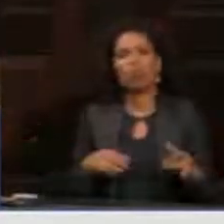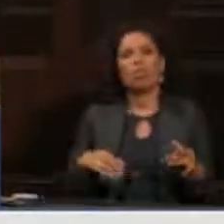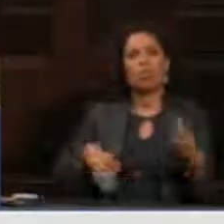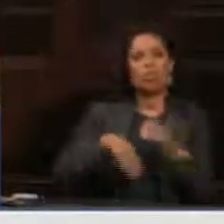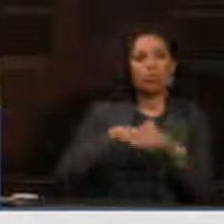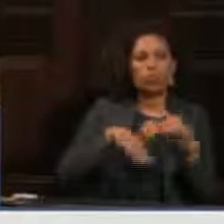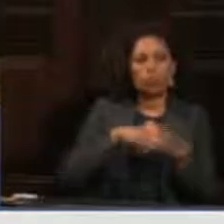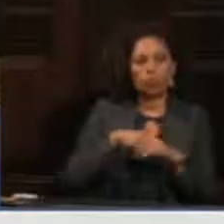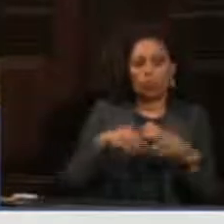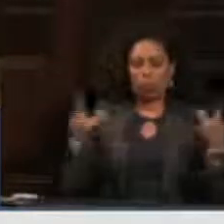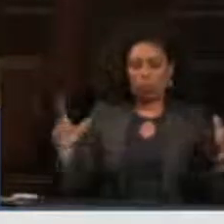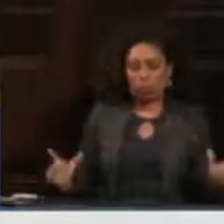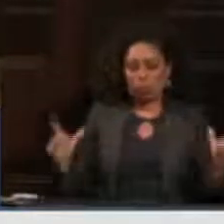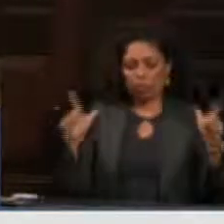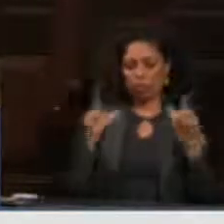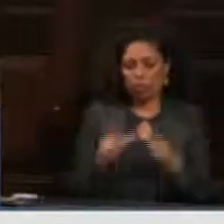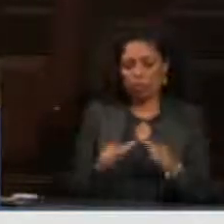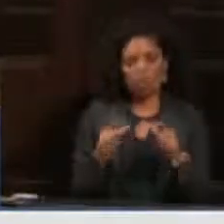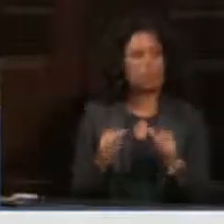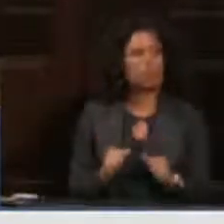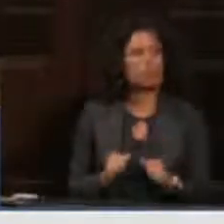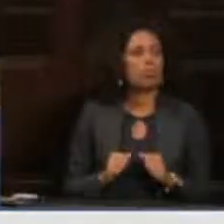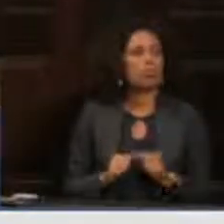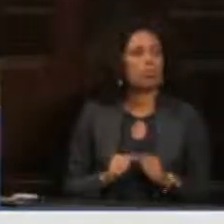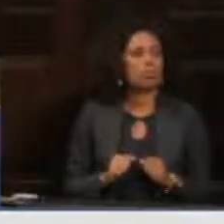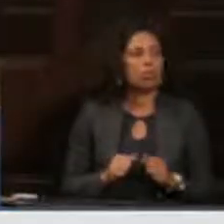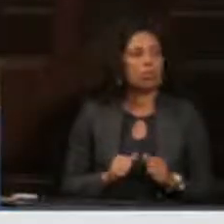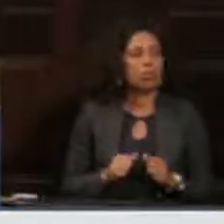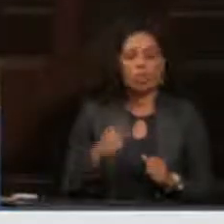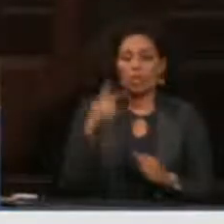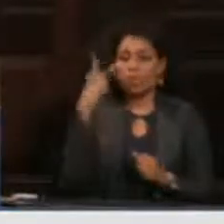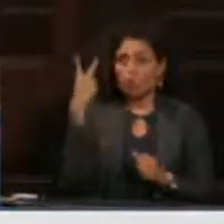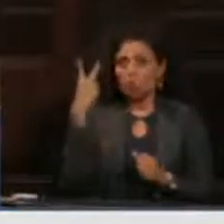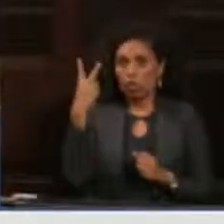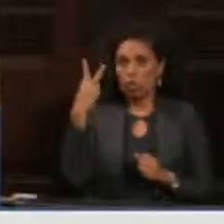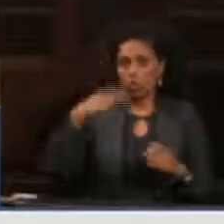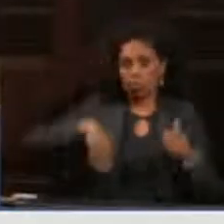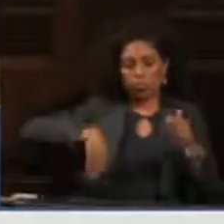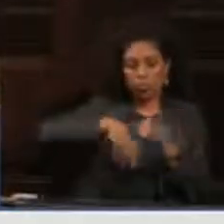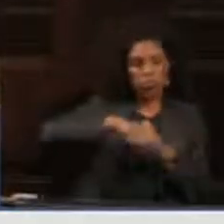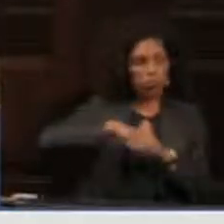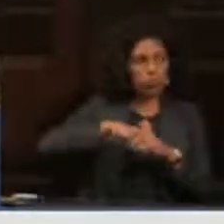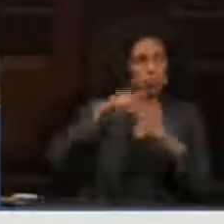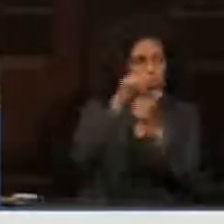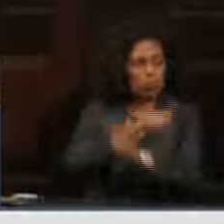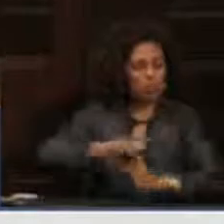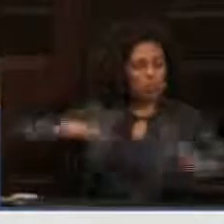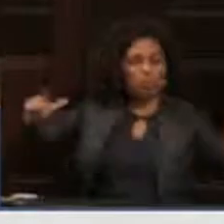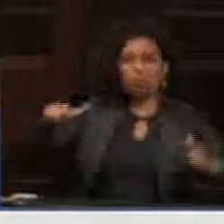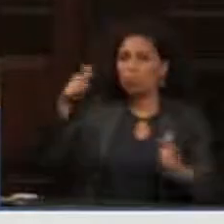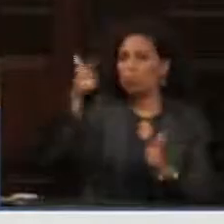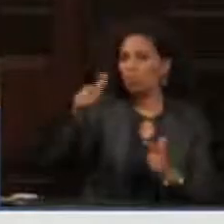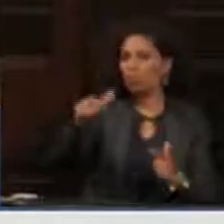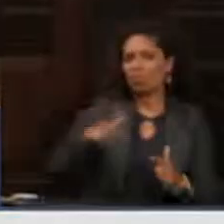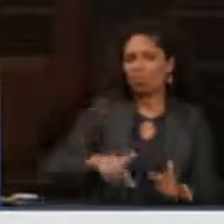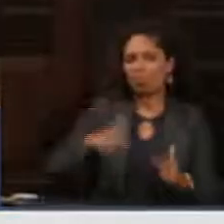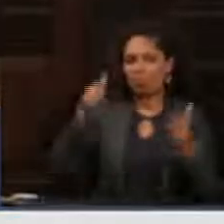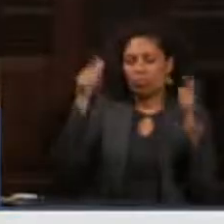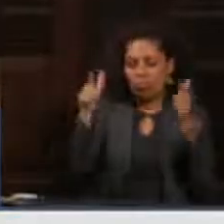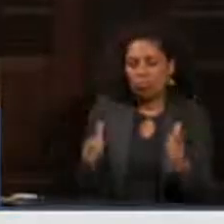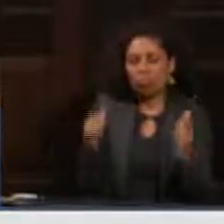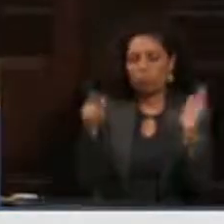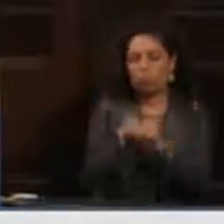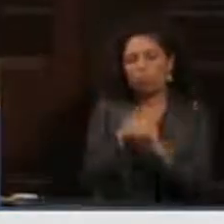estádio, e desses 4 grandes clubes, 2 não têm estádio, inclusive um do que eu torço. Como que a gente consegue entender